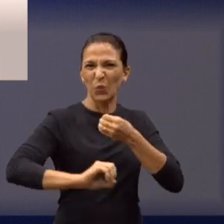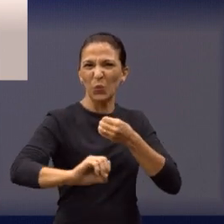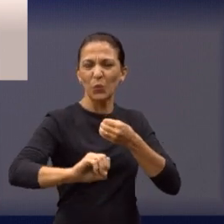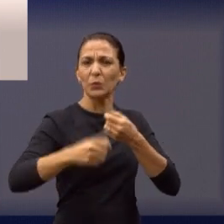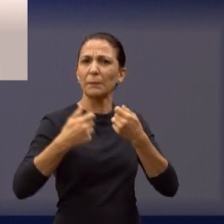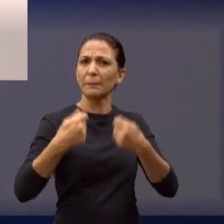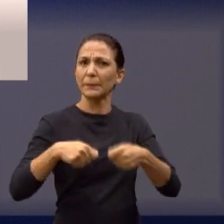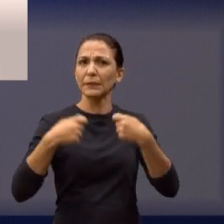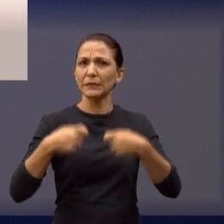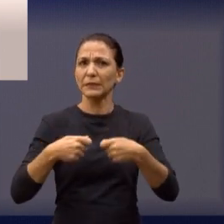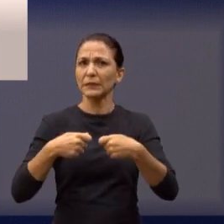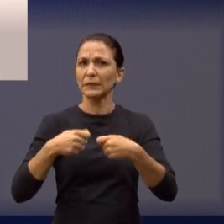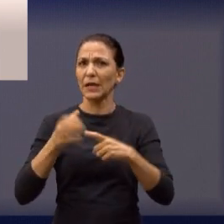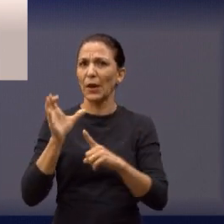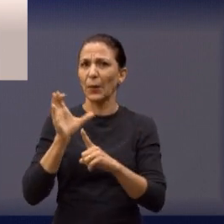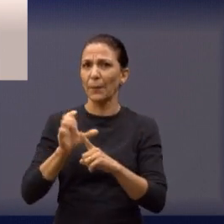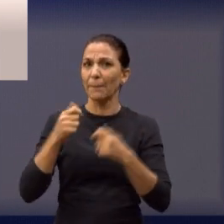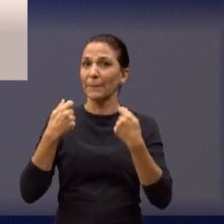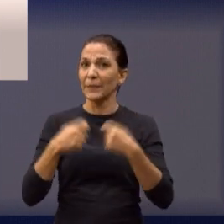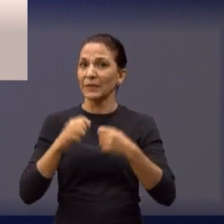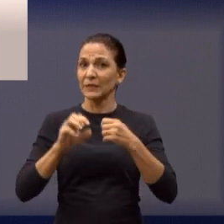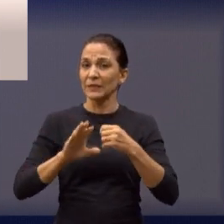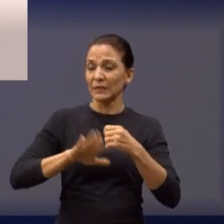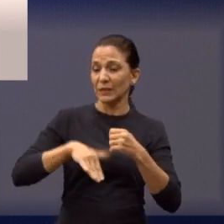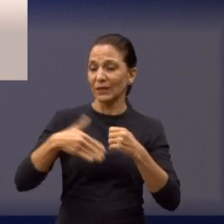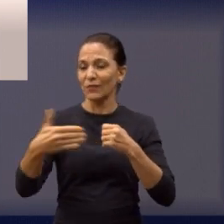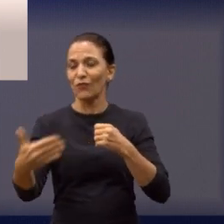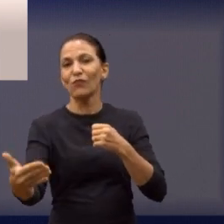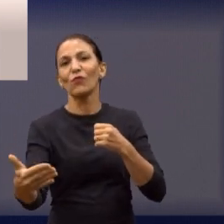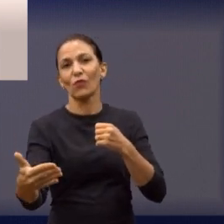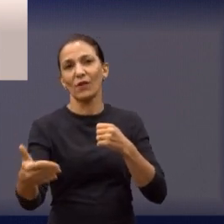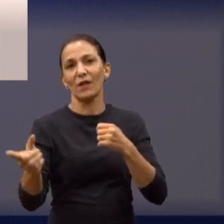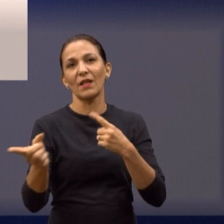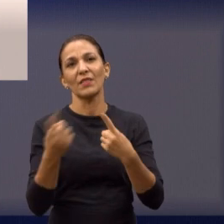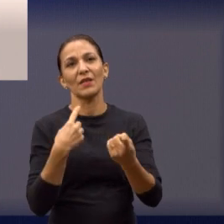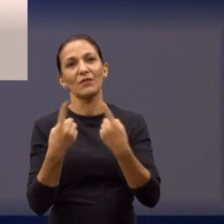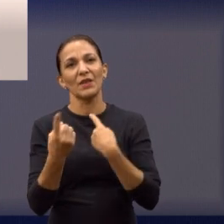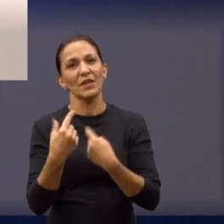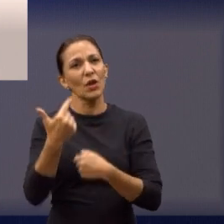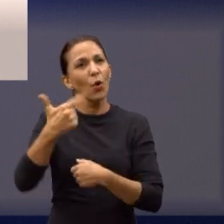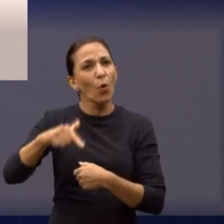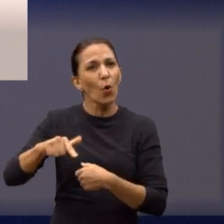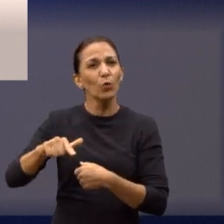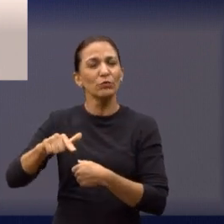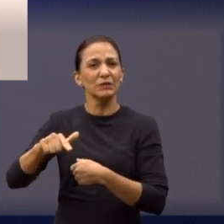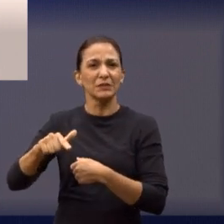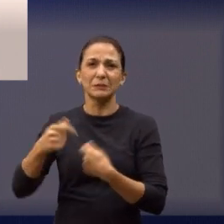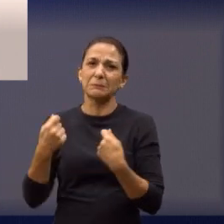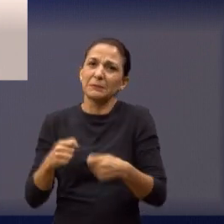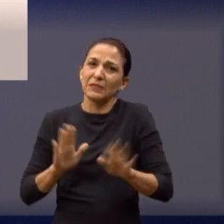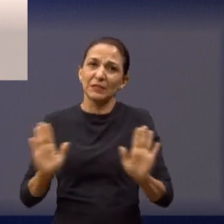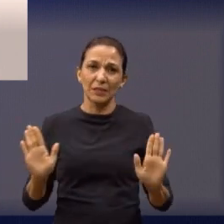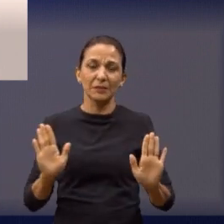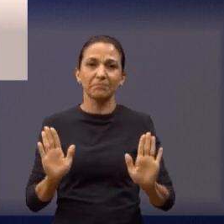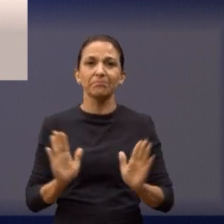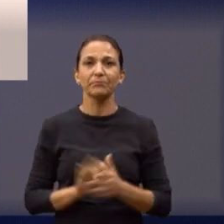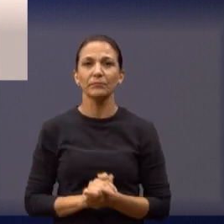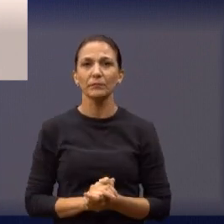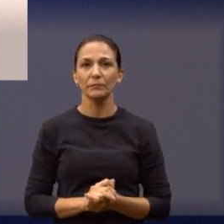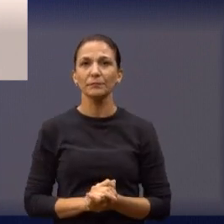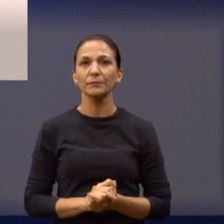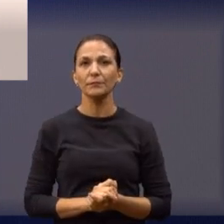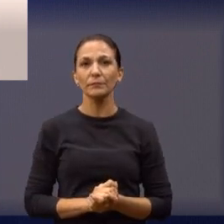não vai comportar vai dar Impacto tem que jogar lá embaixo na Avenida João Belchior Enfim então já